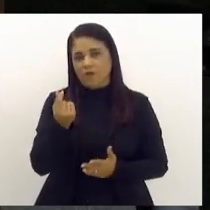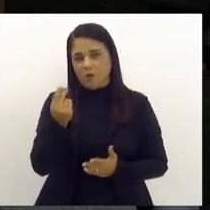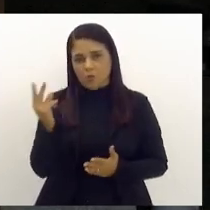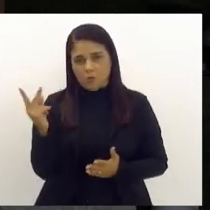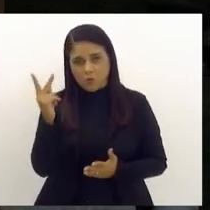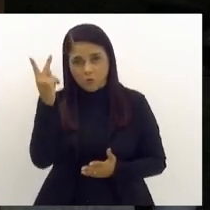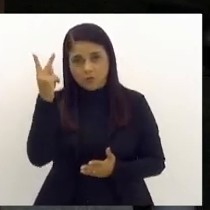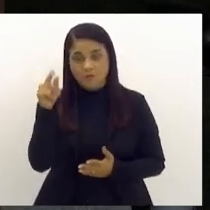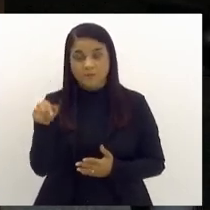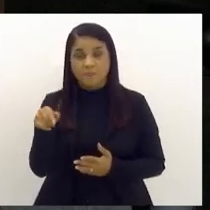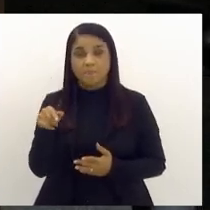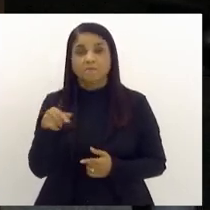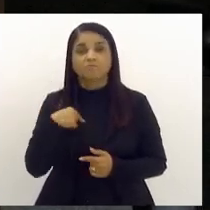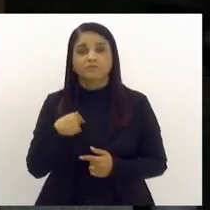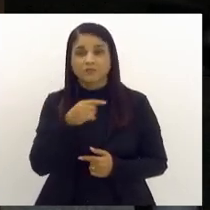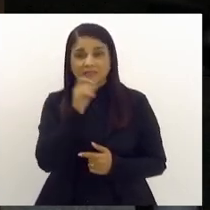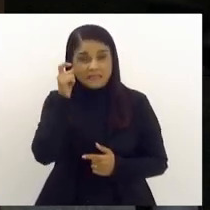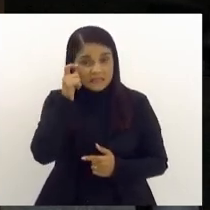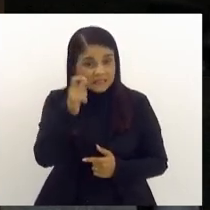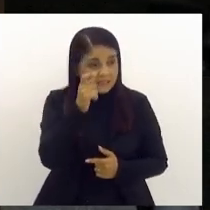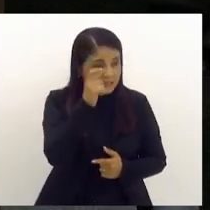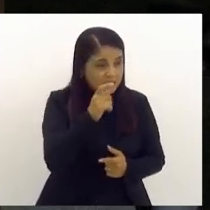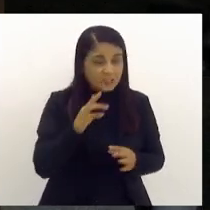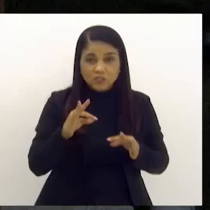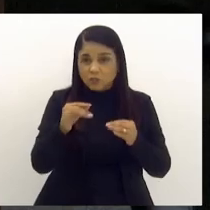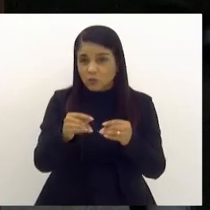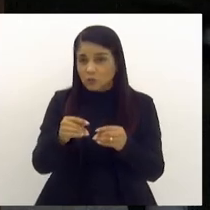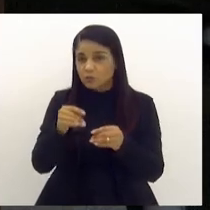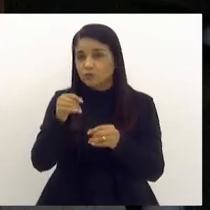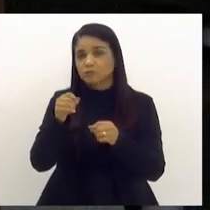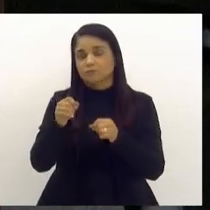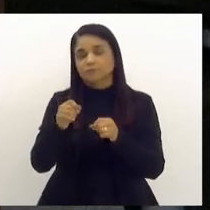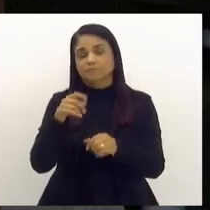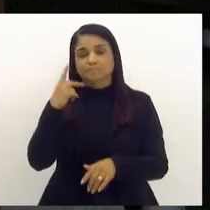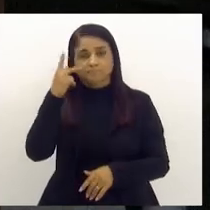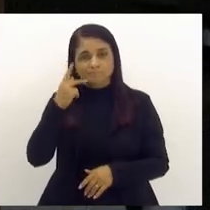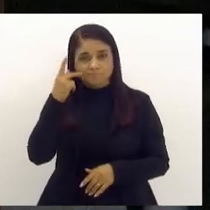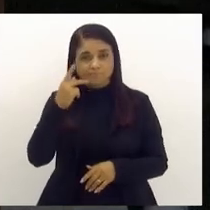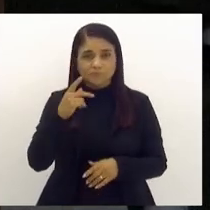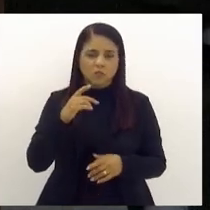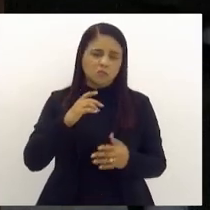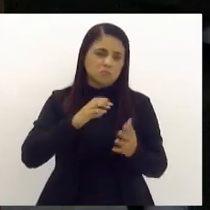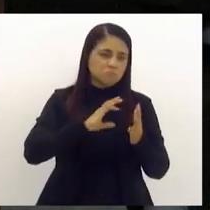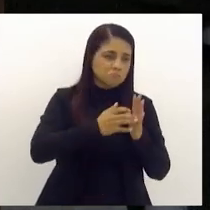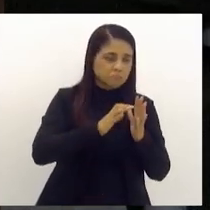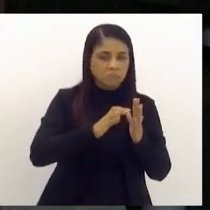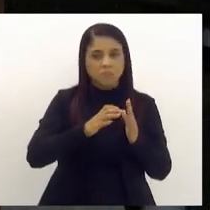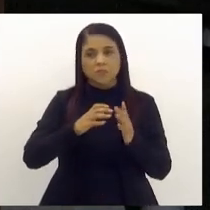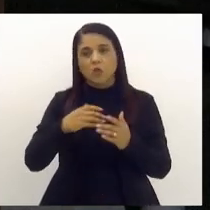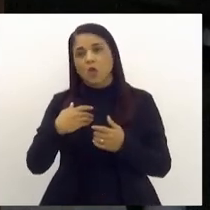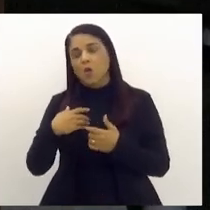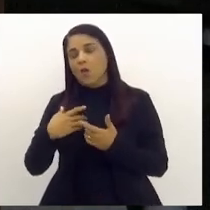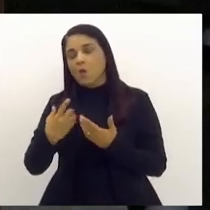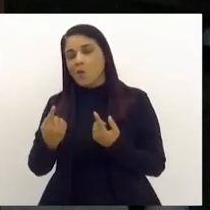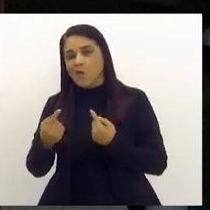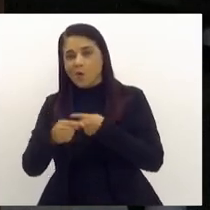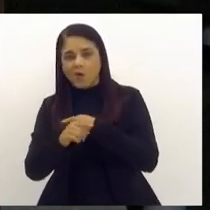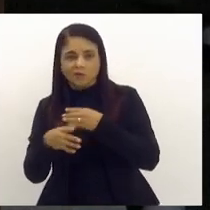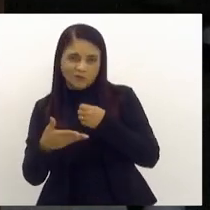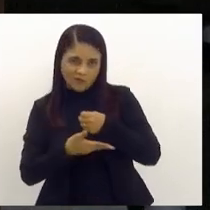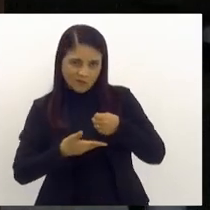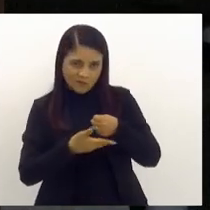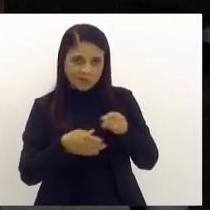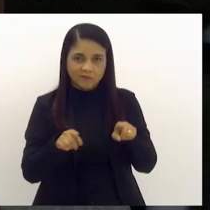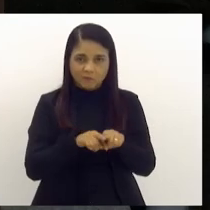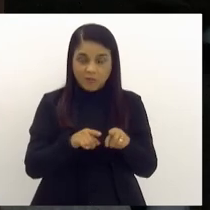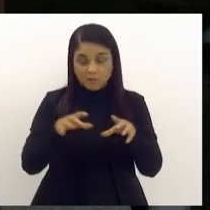aqui, isso é o interesse de todos nós como parlamentares, seja da oposição, seja do governo. E